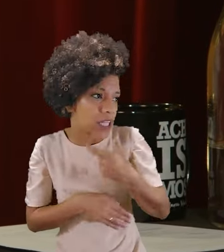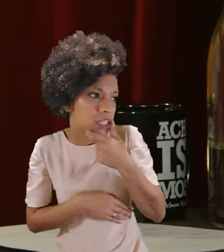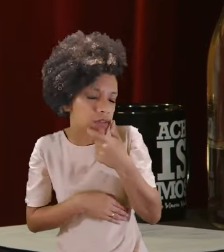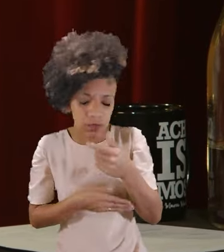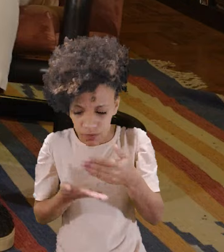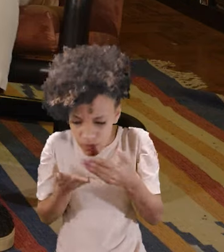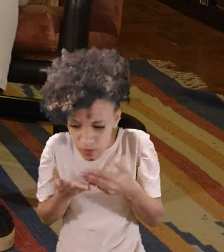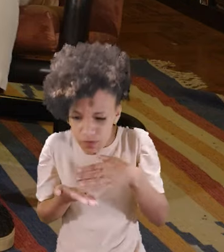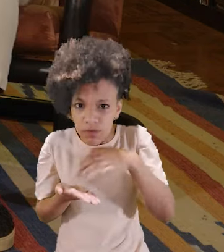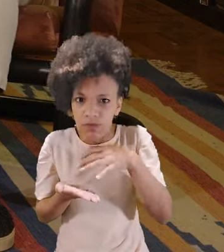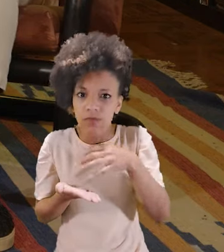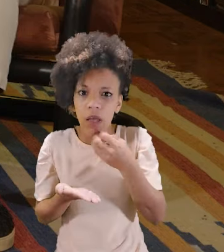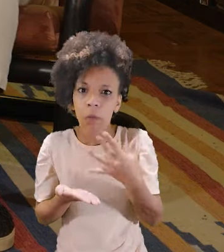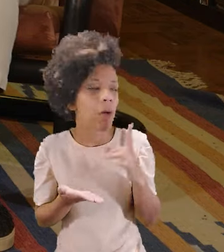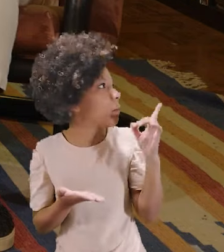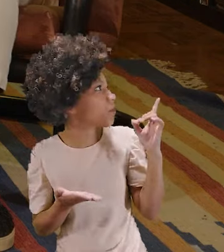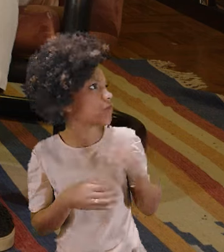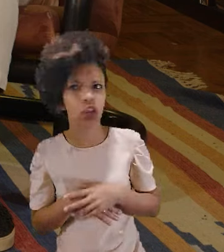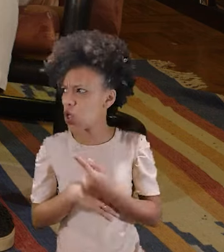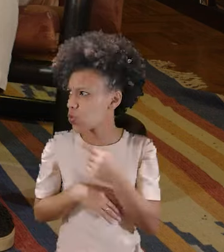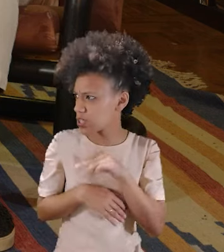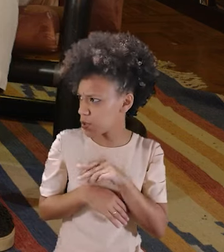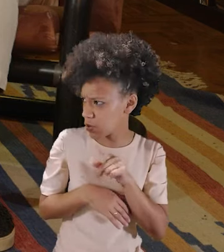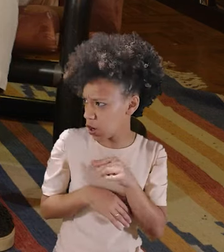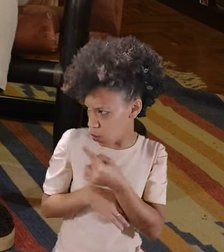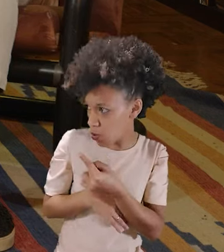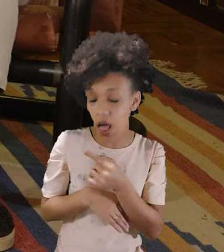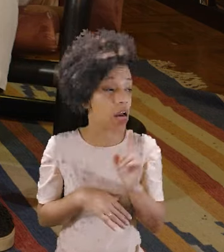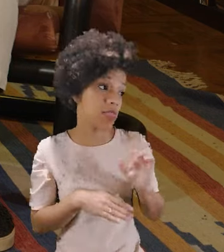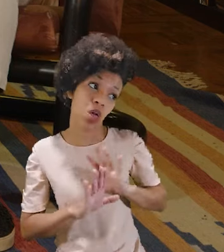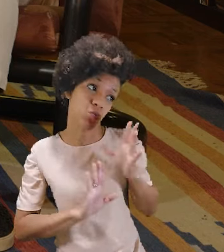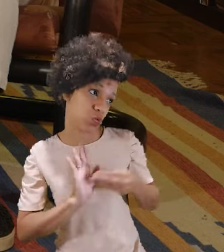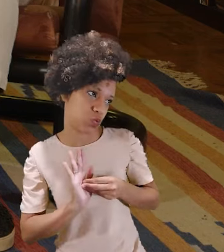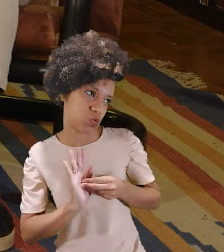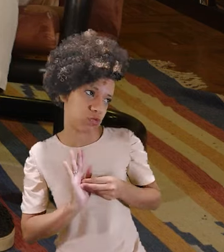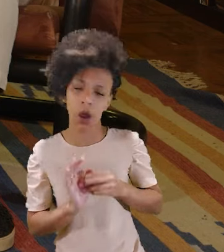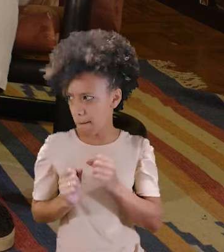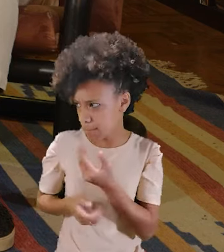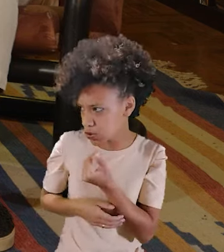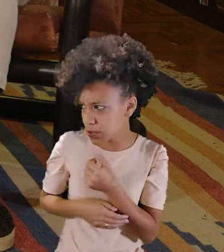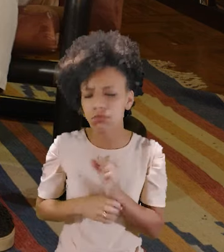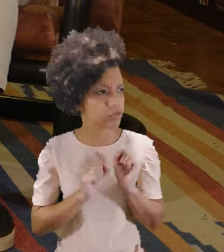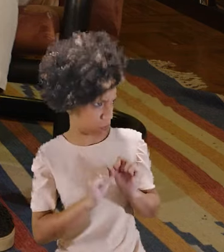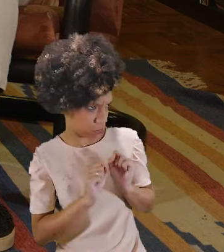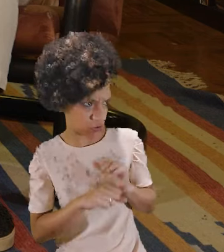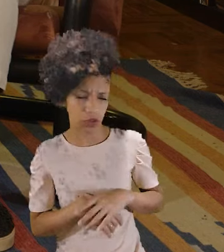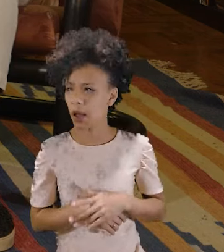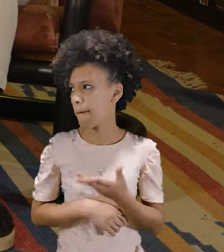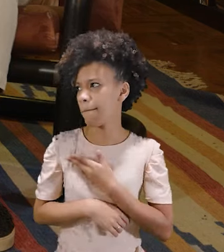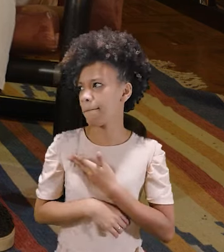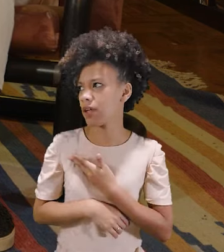e o Veloso é cheiroso eu comer um desse de 2.400 calorias não não tudo em 2014 por aí quiser pode ou não pode